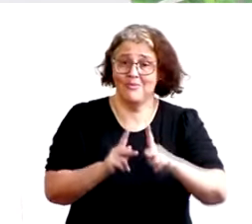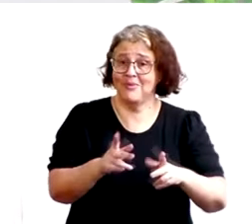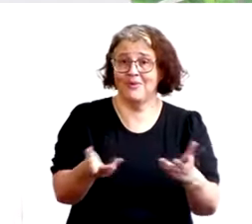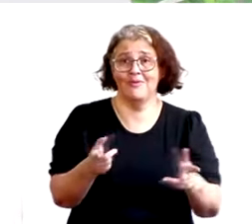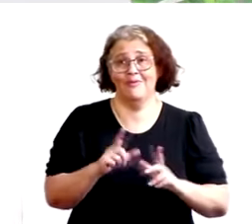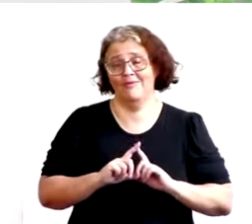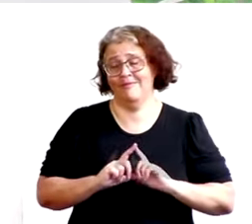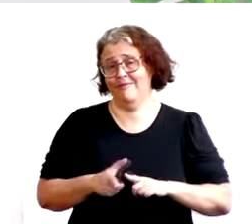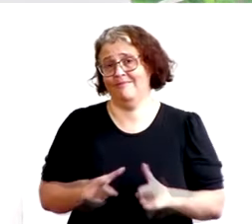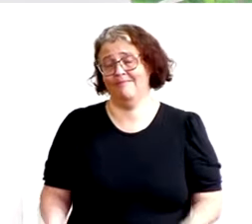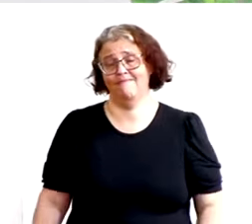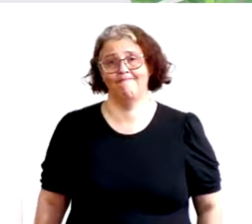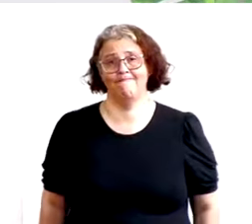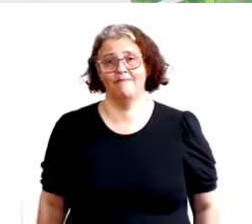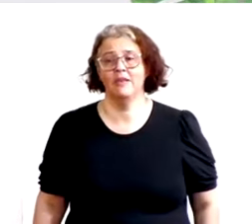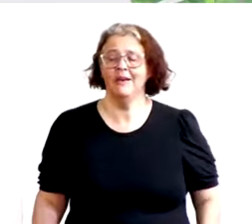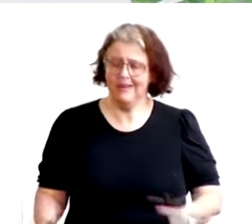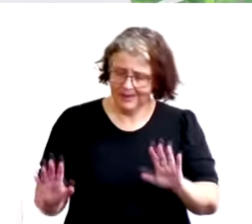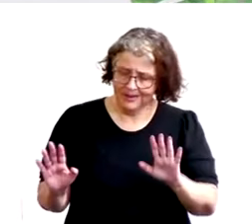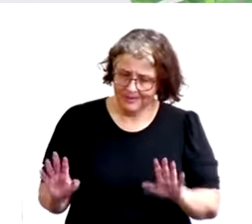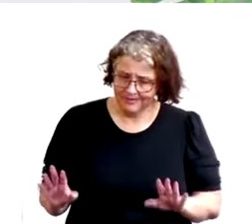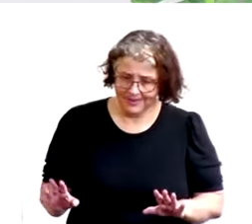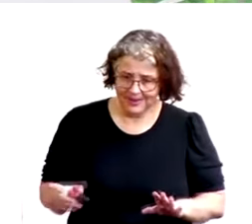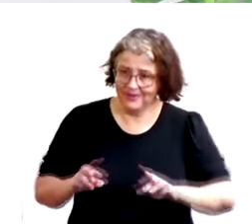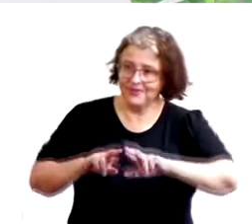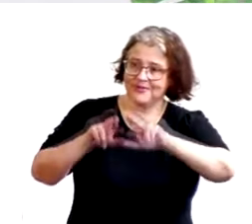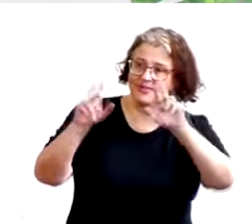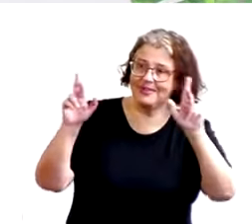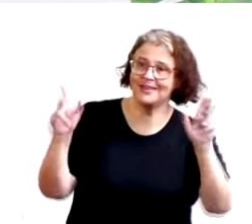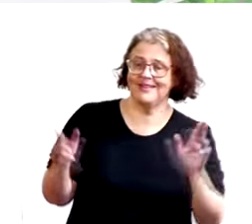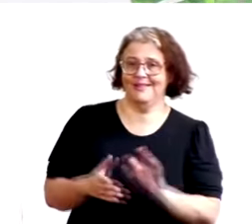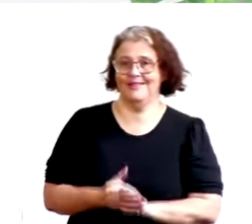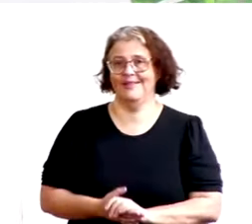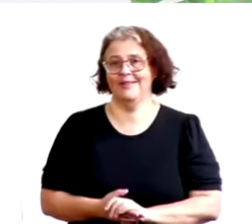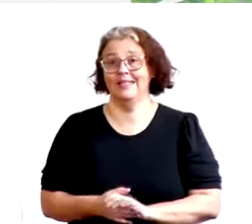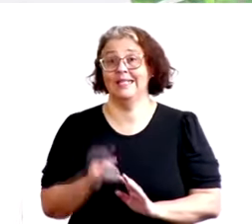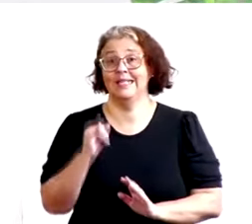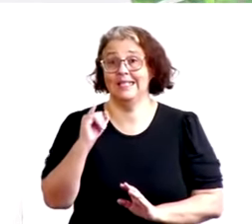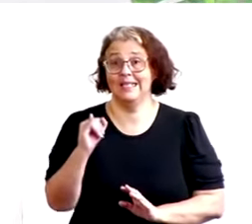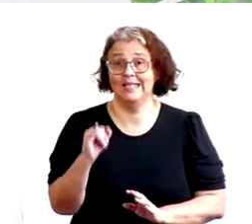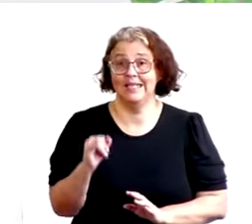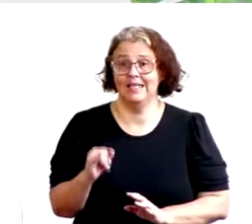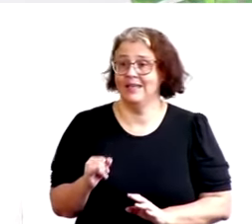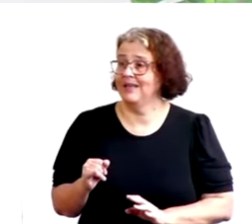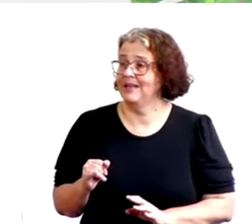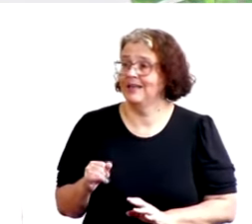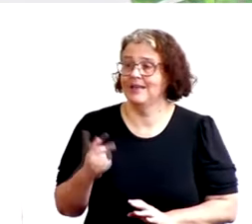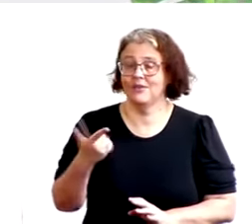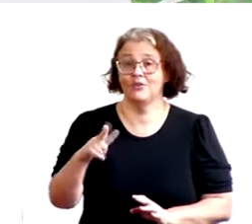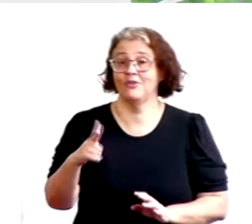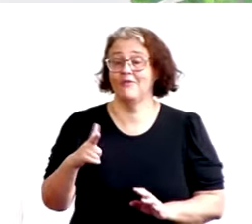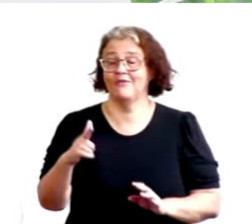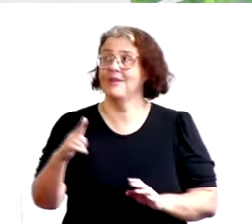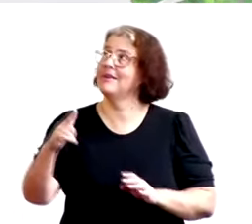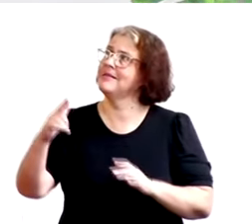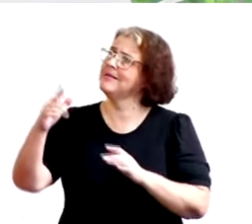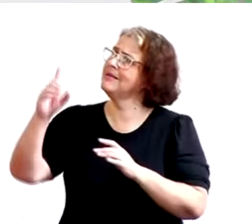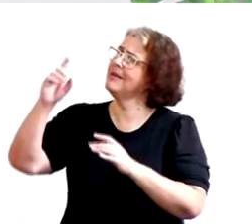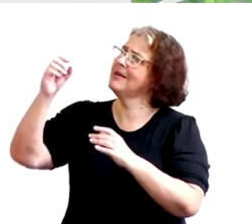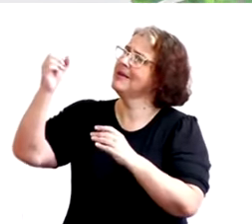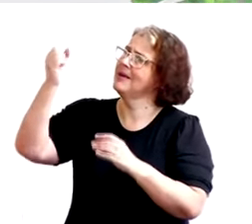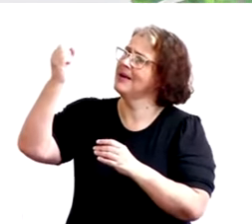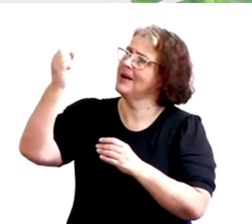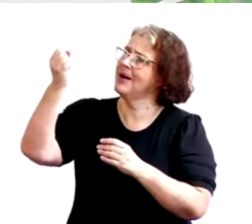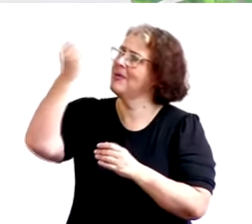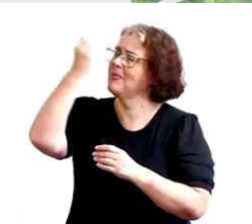deprimente Se ele nunca tivesse sido objeto ou alvo da Graça da Misericórdia da bondade de Deus mas